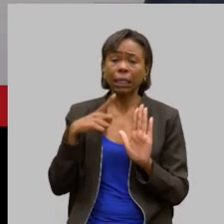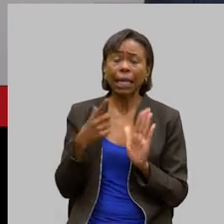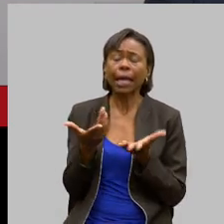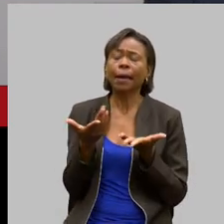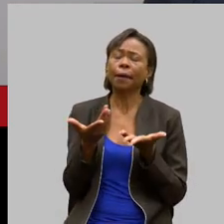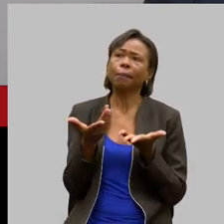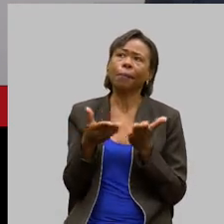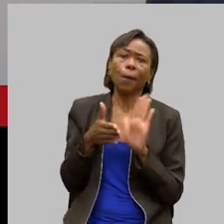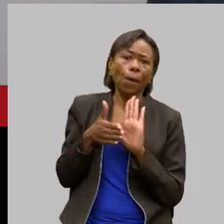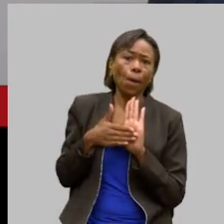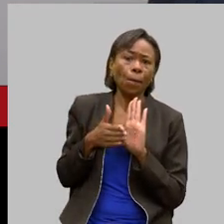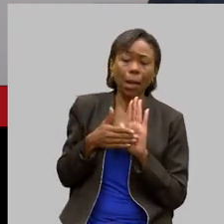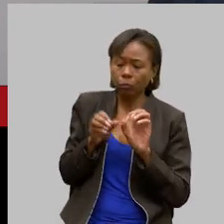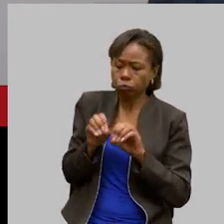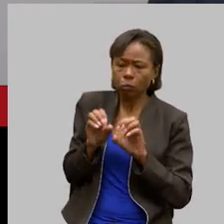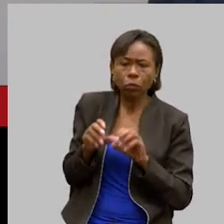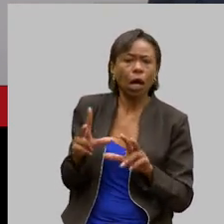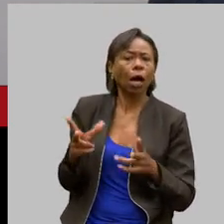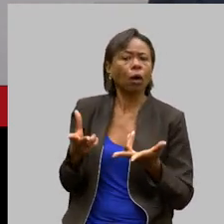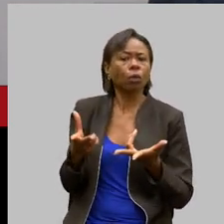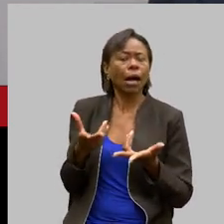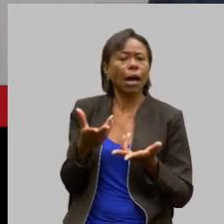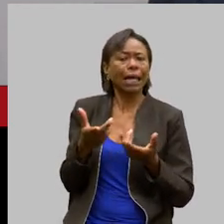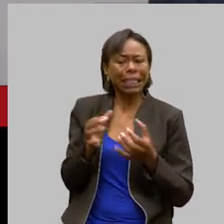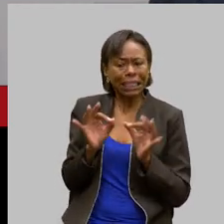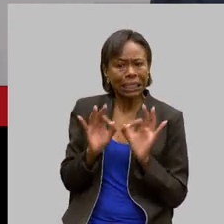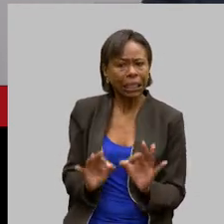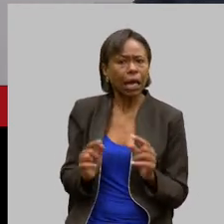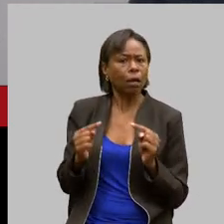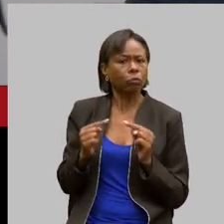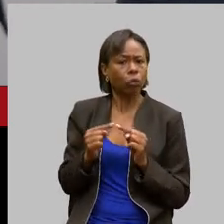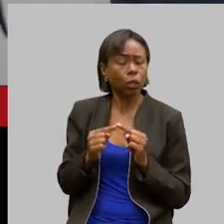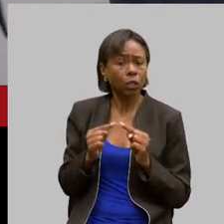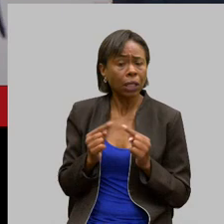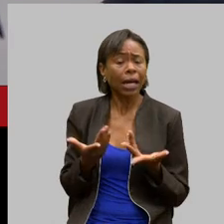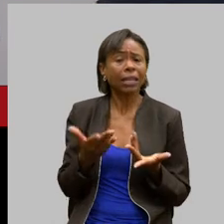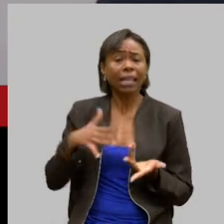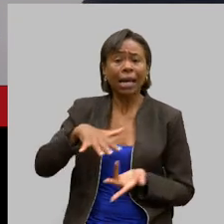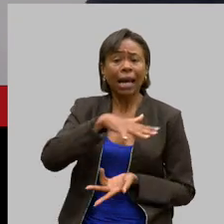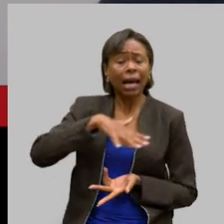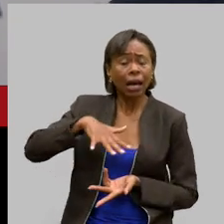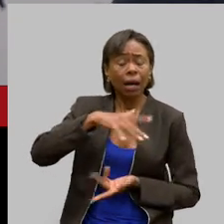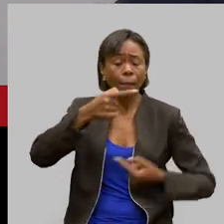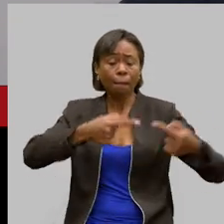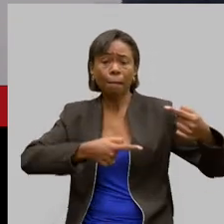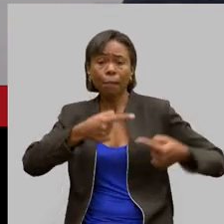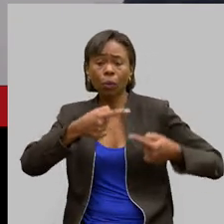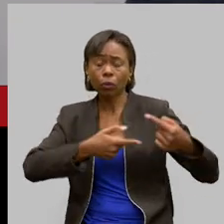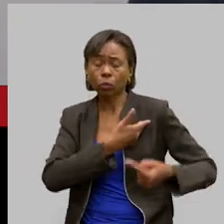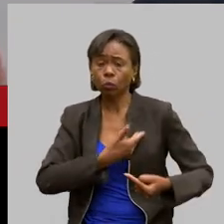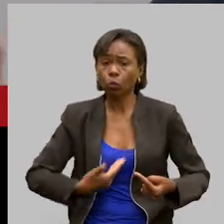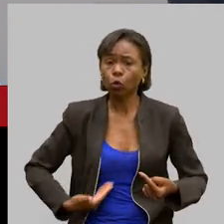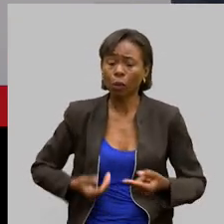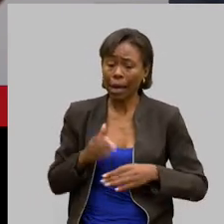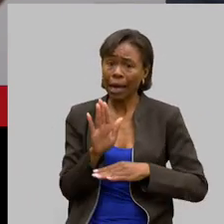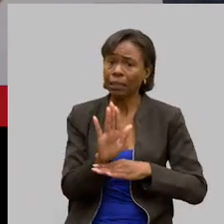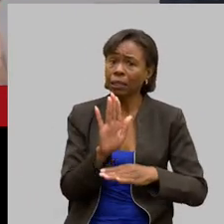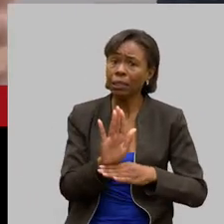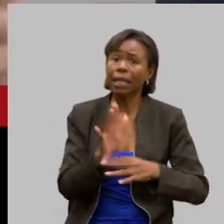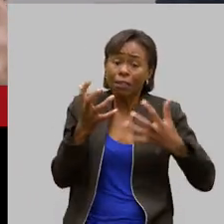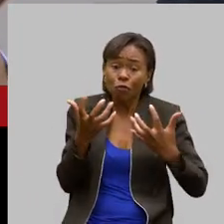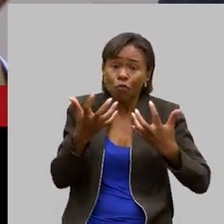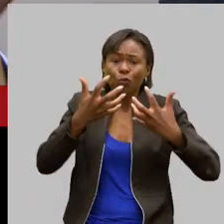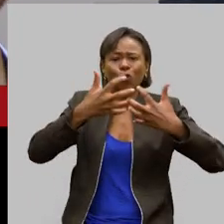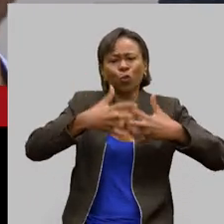adequado que a gente faça a formação contínua dos profissionais que a rede da política pública da assistência esteja funcionando então enfim a gente precisa